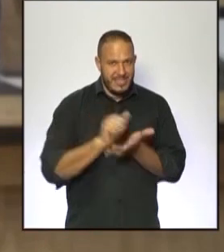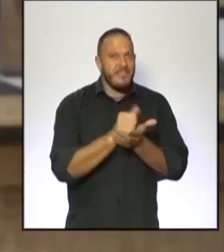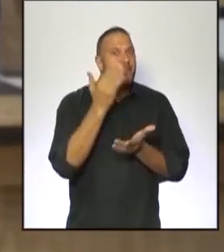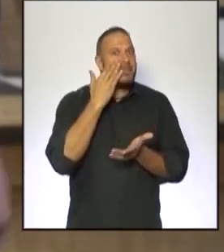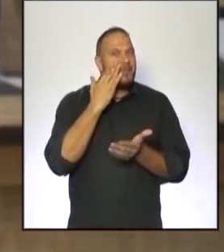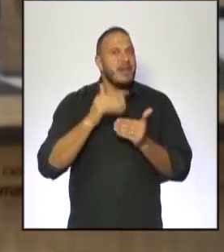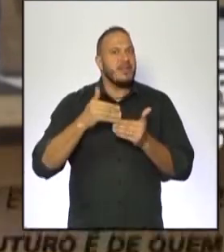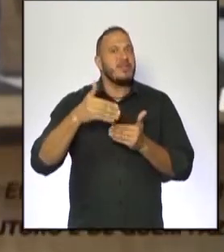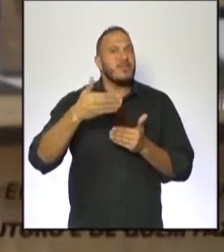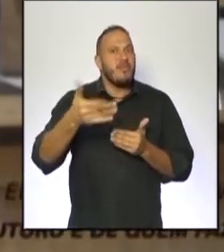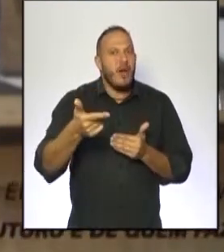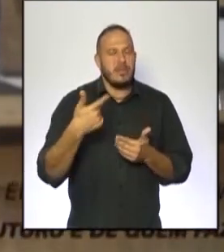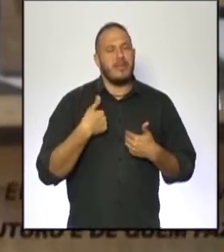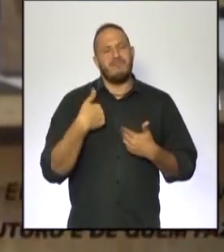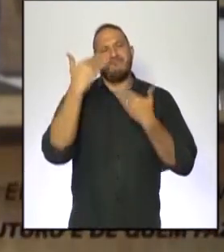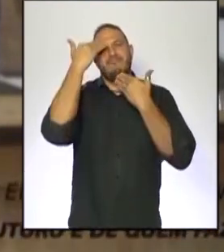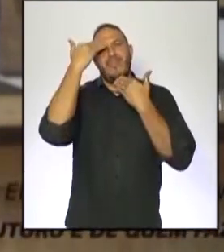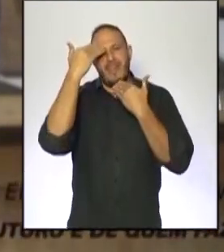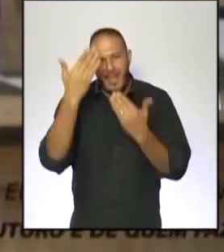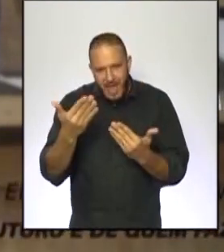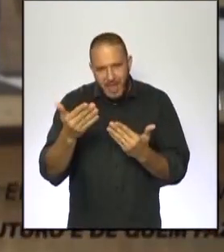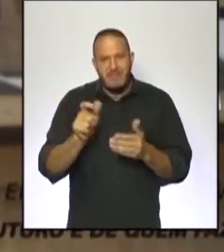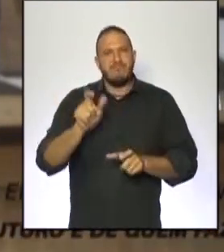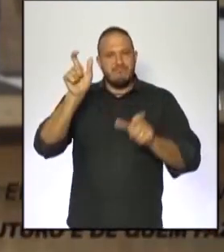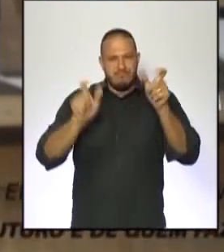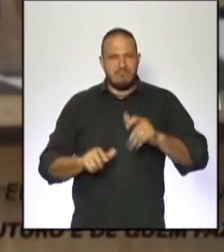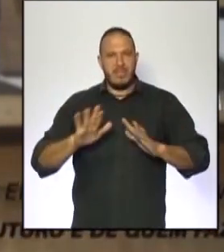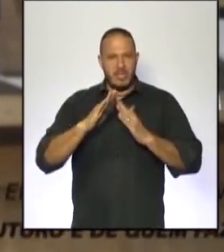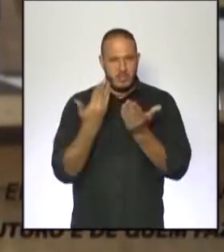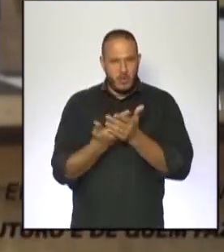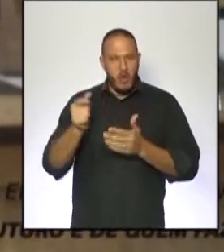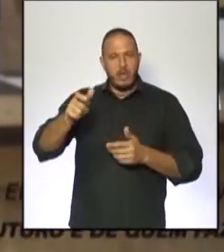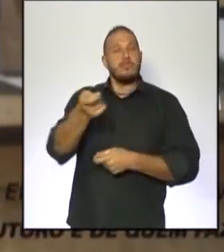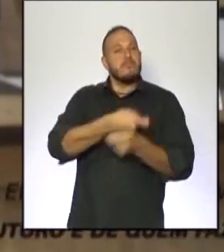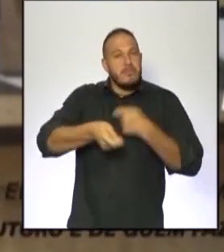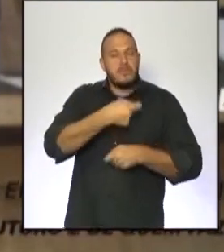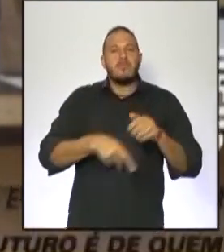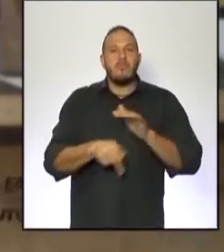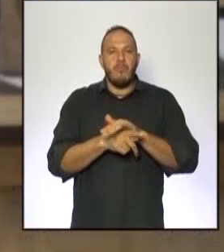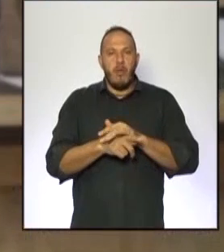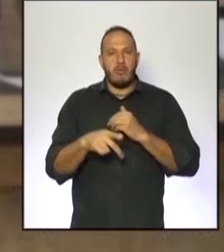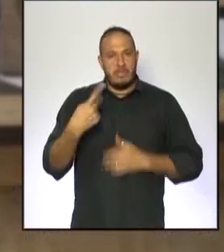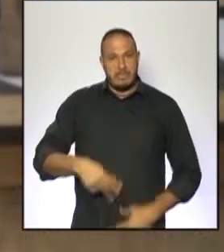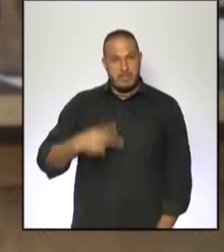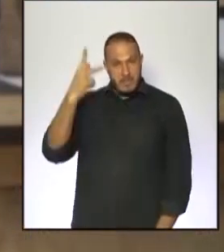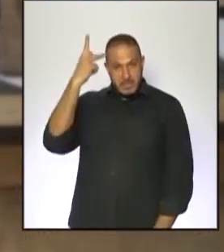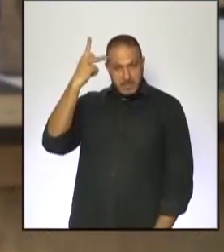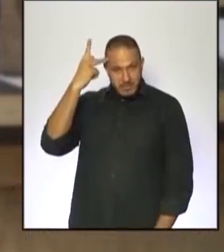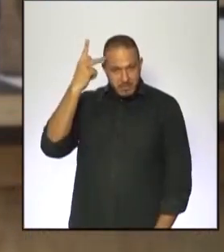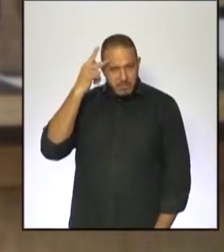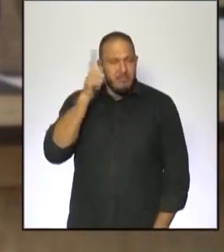dos próximos. Eu agradeço a ESE, Escola Superior de Empreendedorismo do Sebrae São Paulo, que apoia este canal